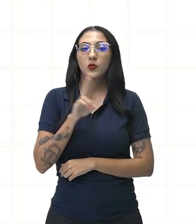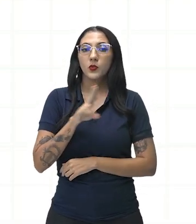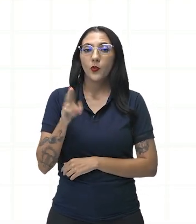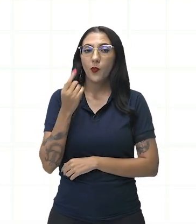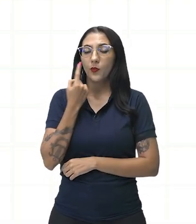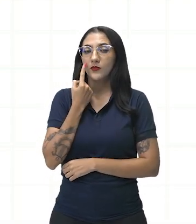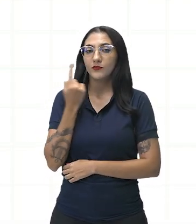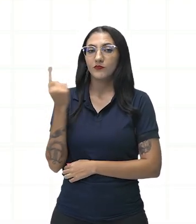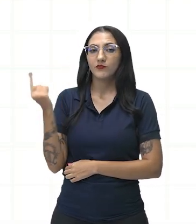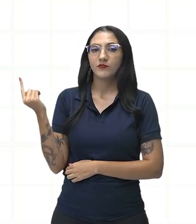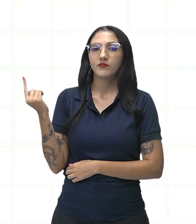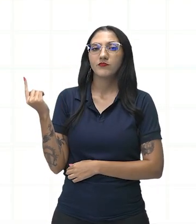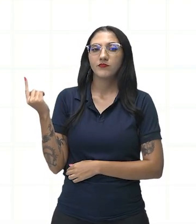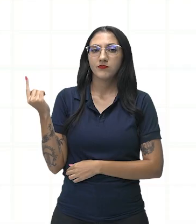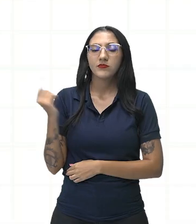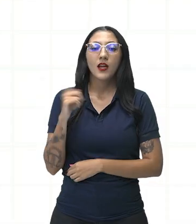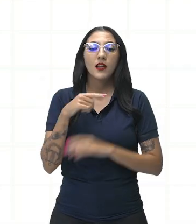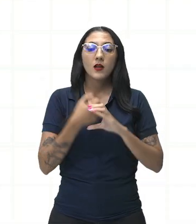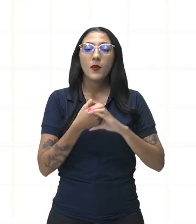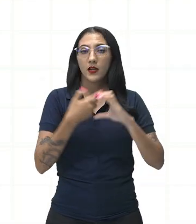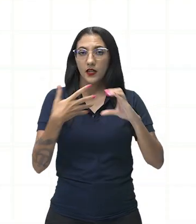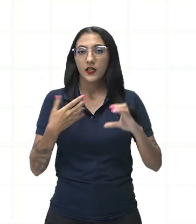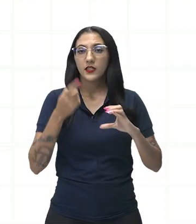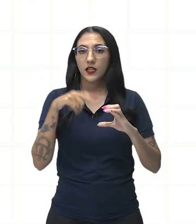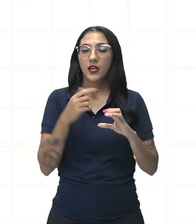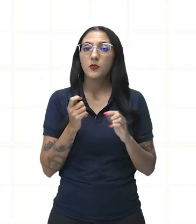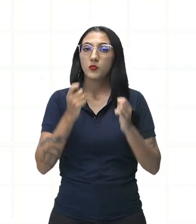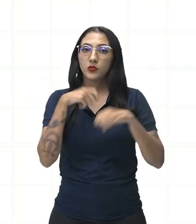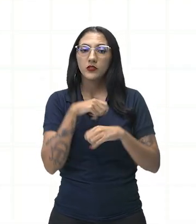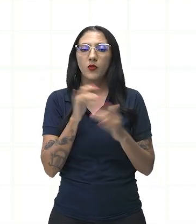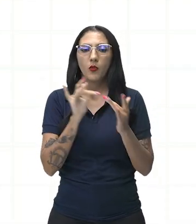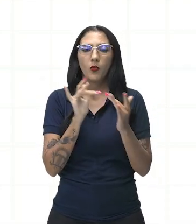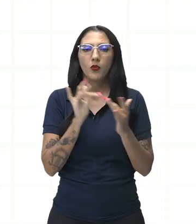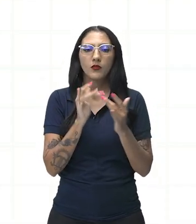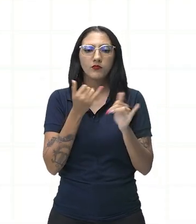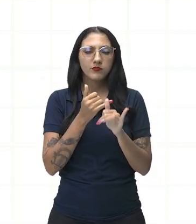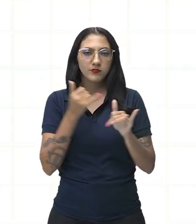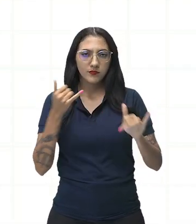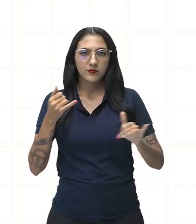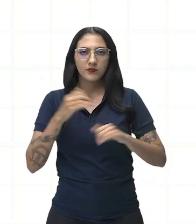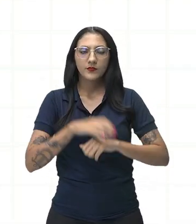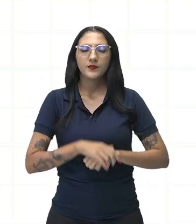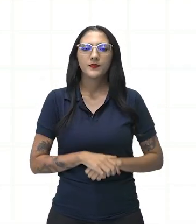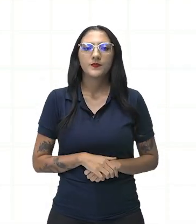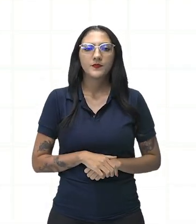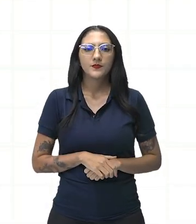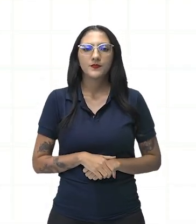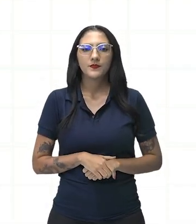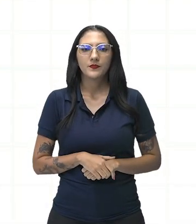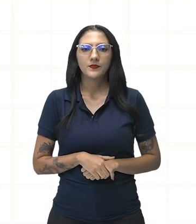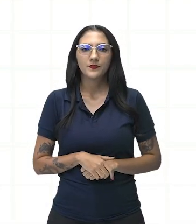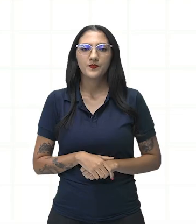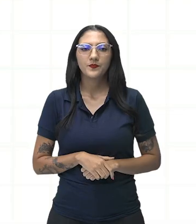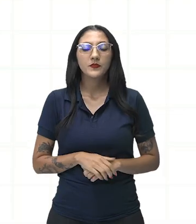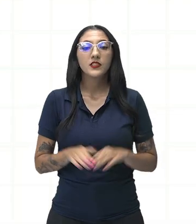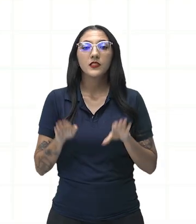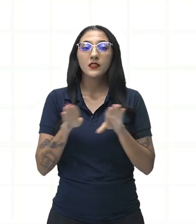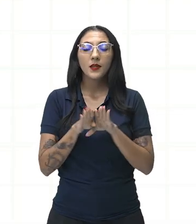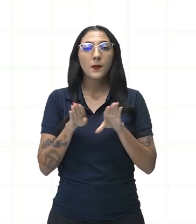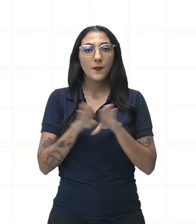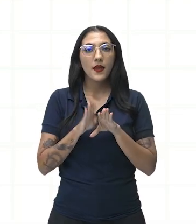eletrolíticos, que é essa característica de ser um bom condutor de eletricidade quando em meio aquoso. E eles também